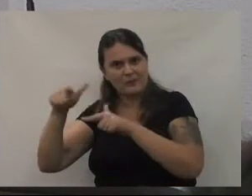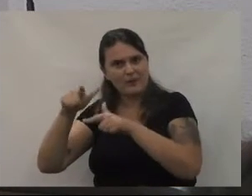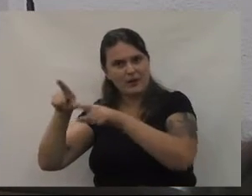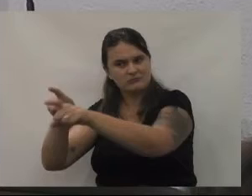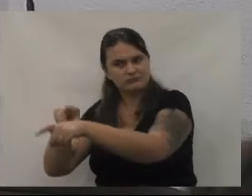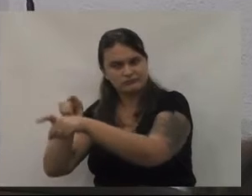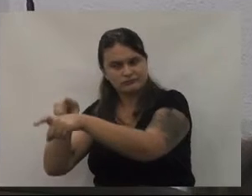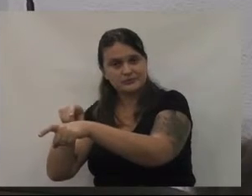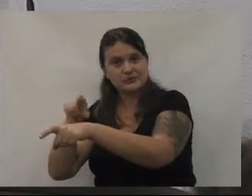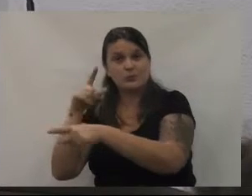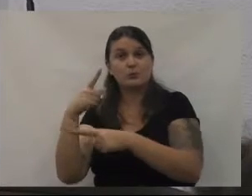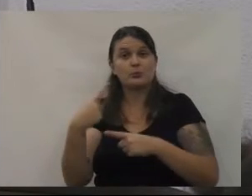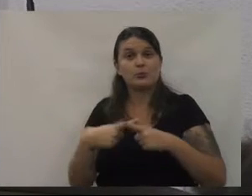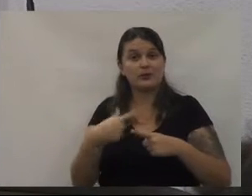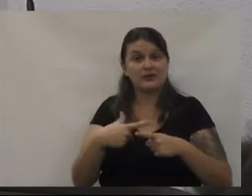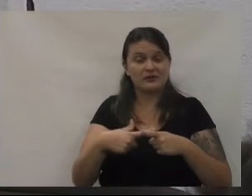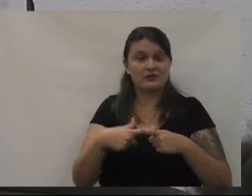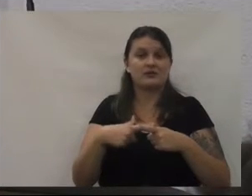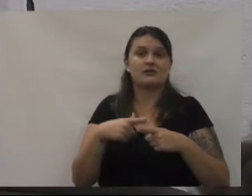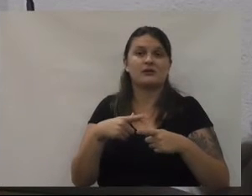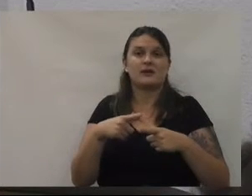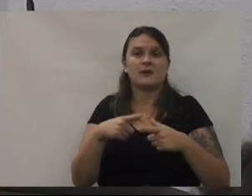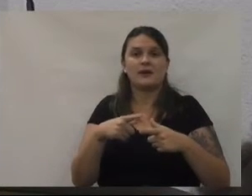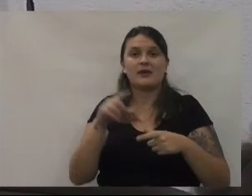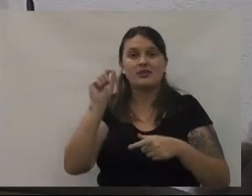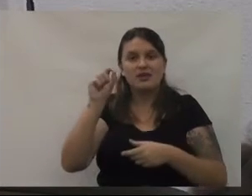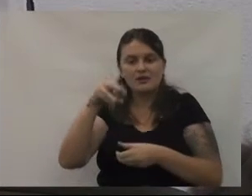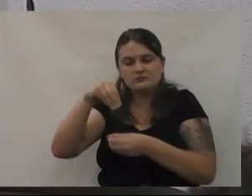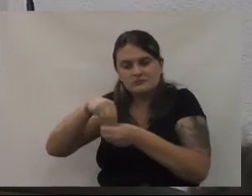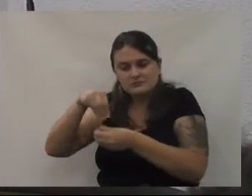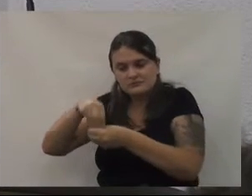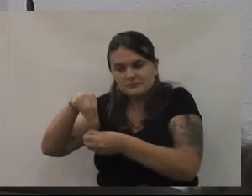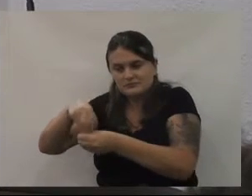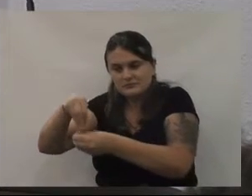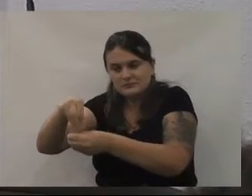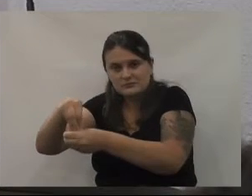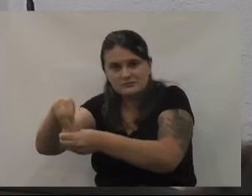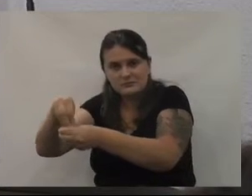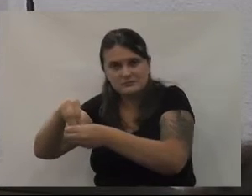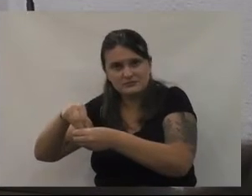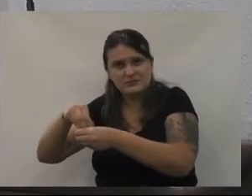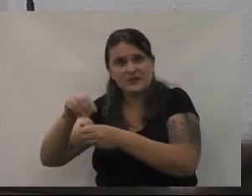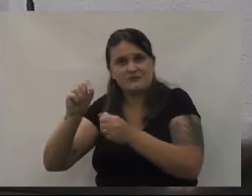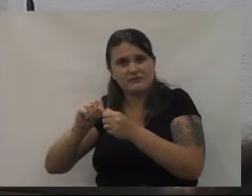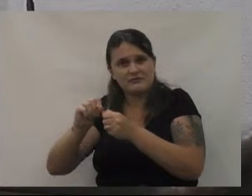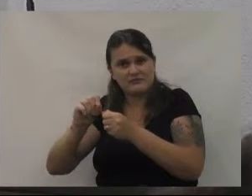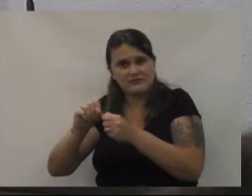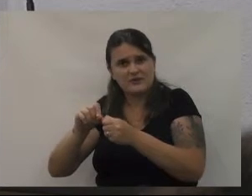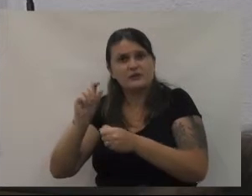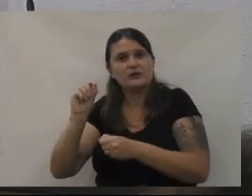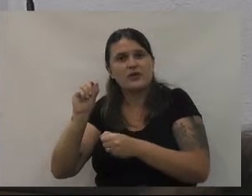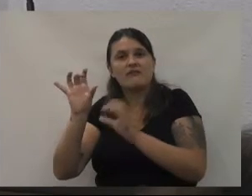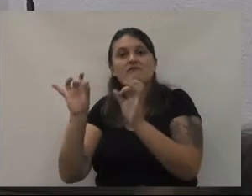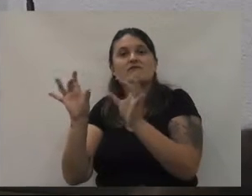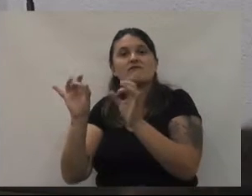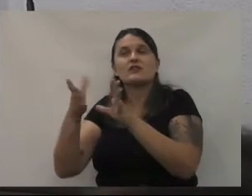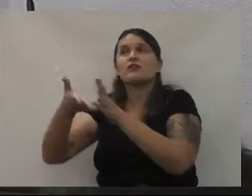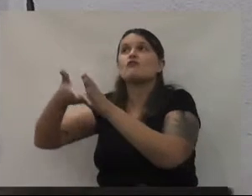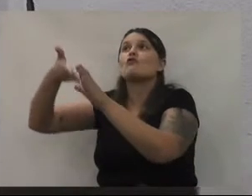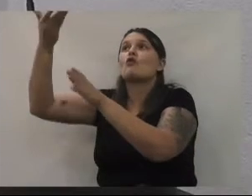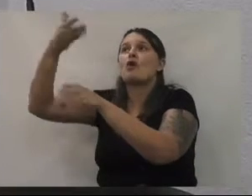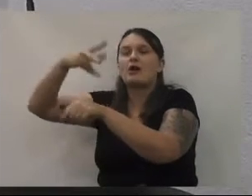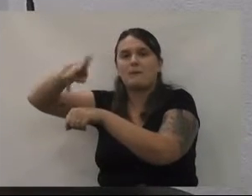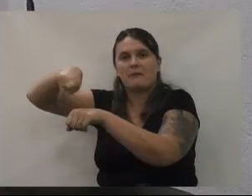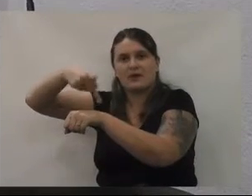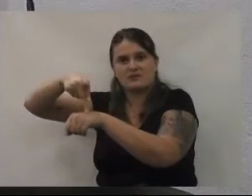porque o grande plantador, ele produz para exportação, soja,